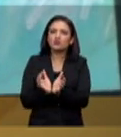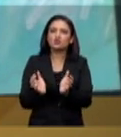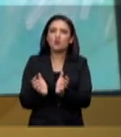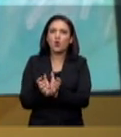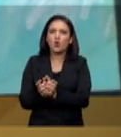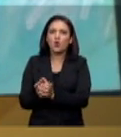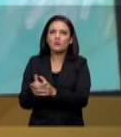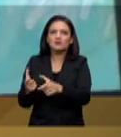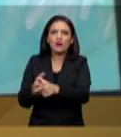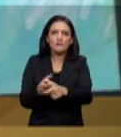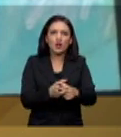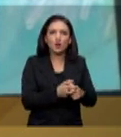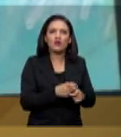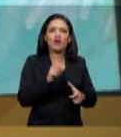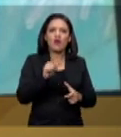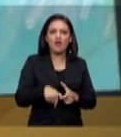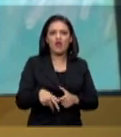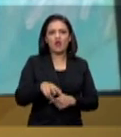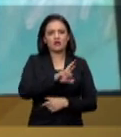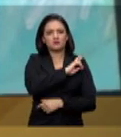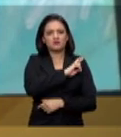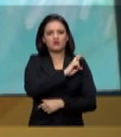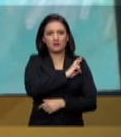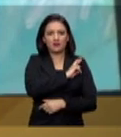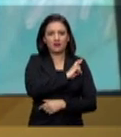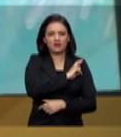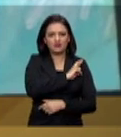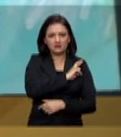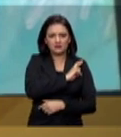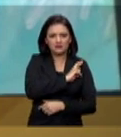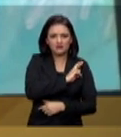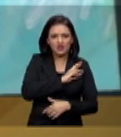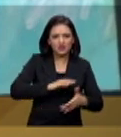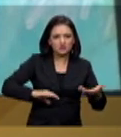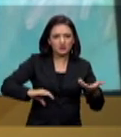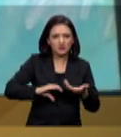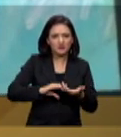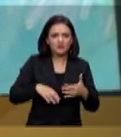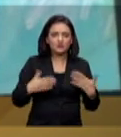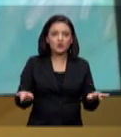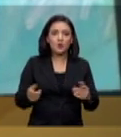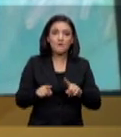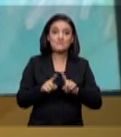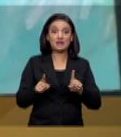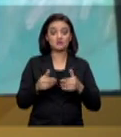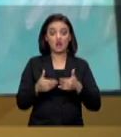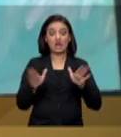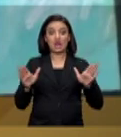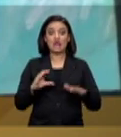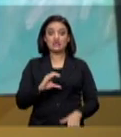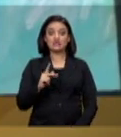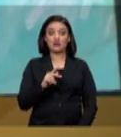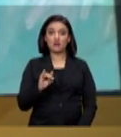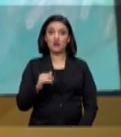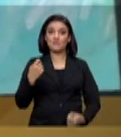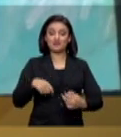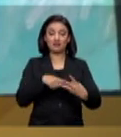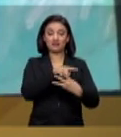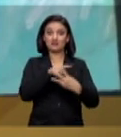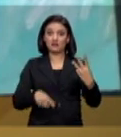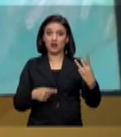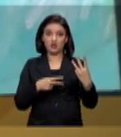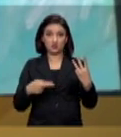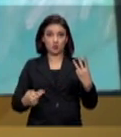o legislador constituinte originário especificou que para a formatação da CPI era necessário apenas três